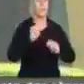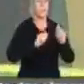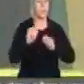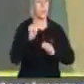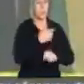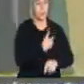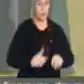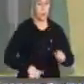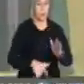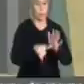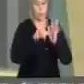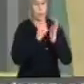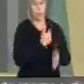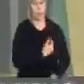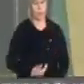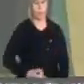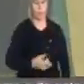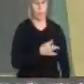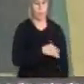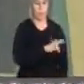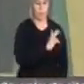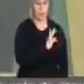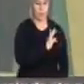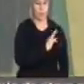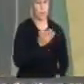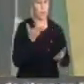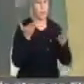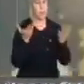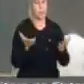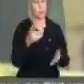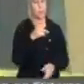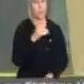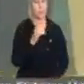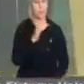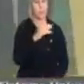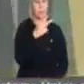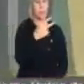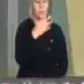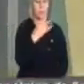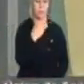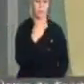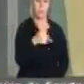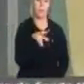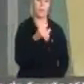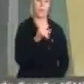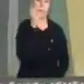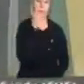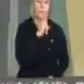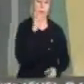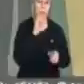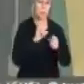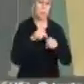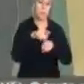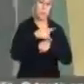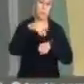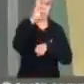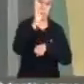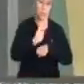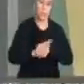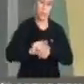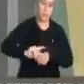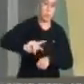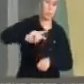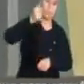governo anterior, do governo do PT. É assim que a PEC 241 vai tirar de vez o Brasil do vermelho. A